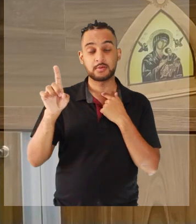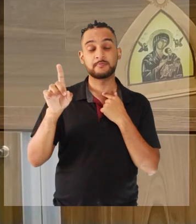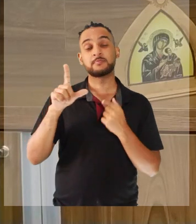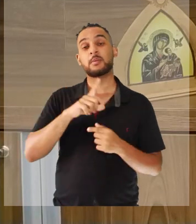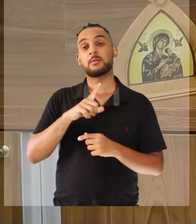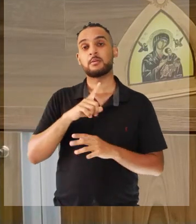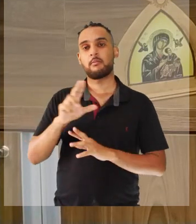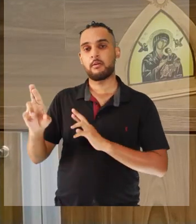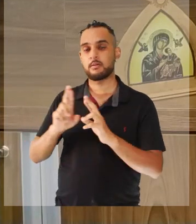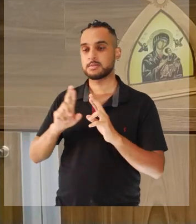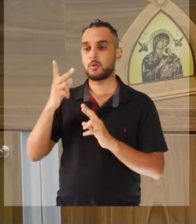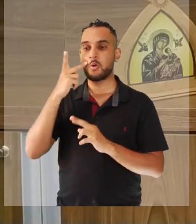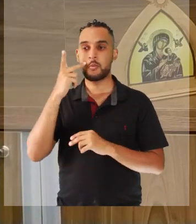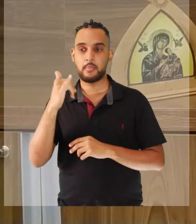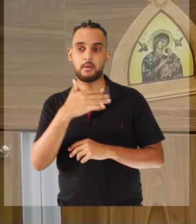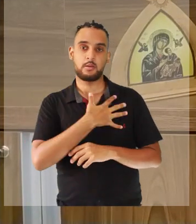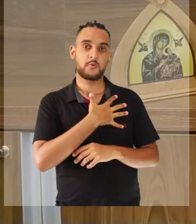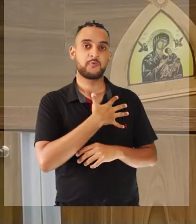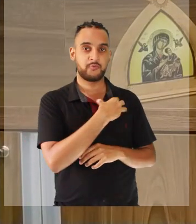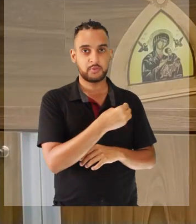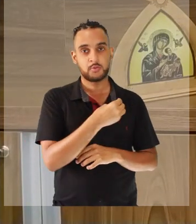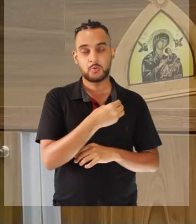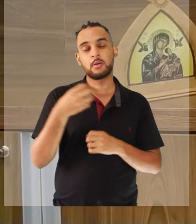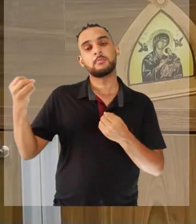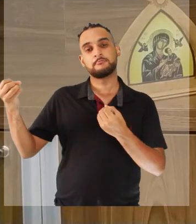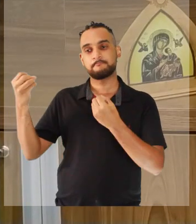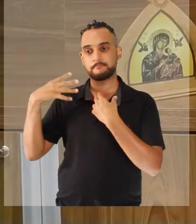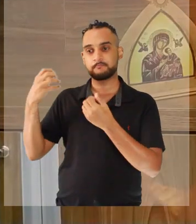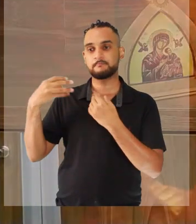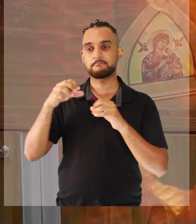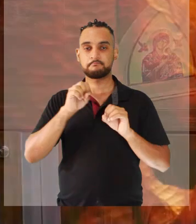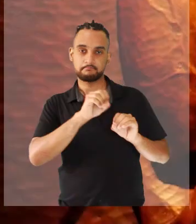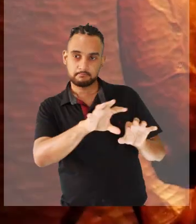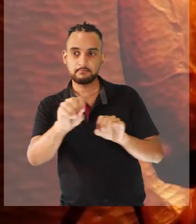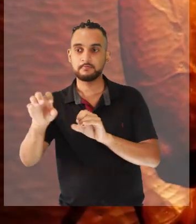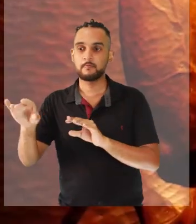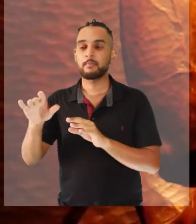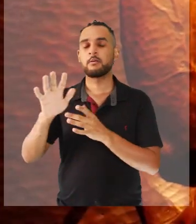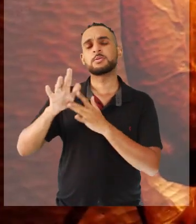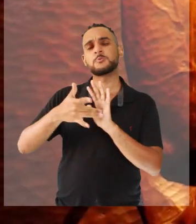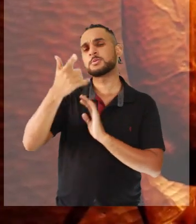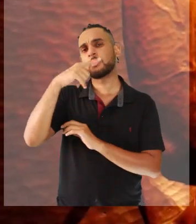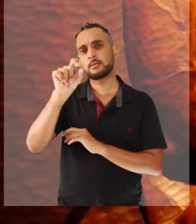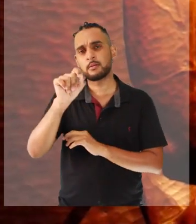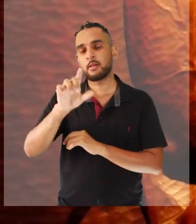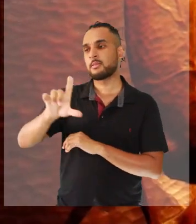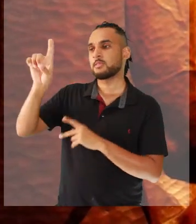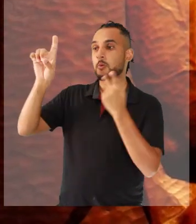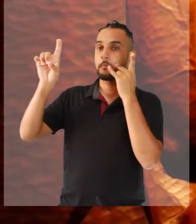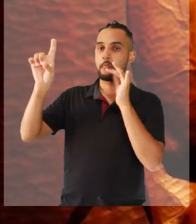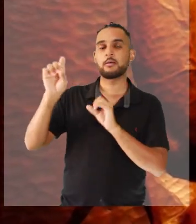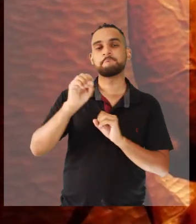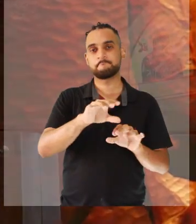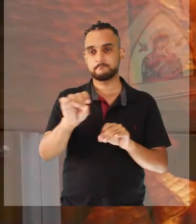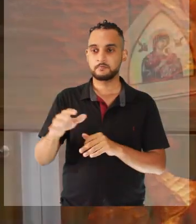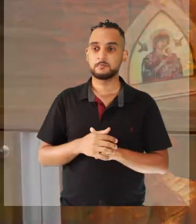nos lembrar que Deus quis usar a relação entre pai e filho para nos ensinar